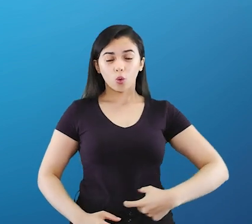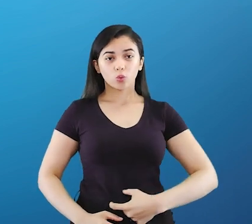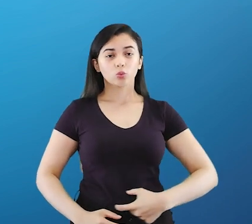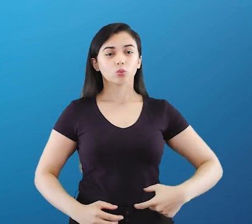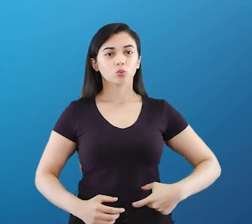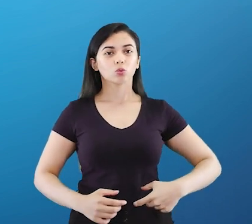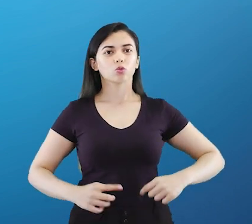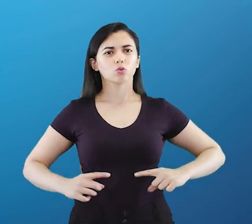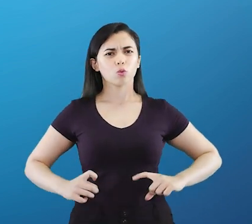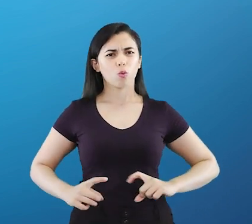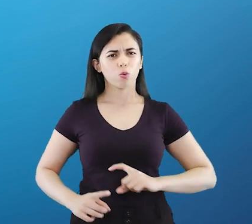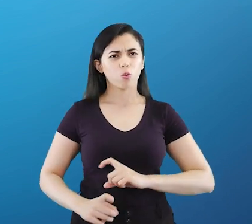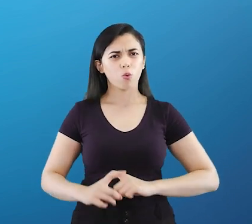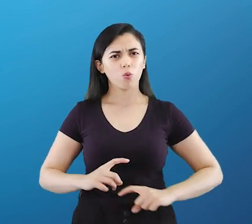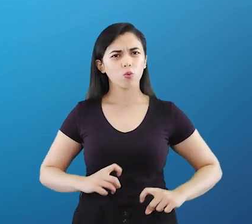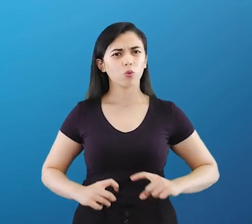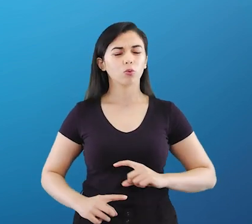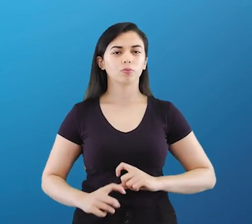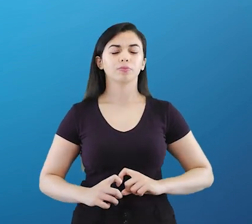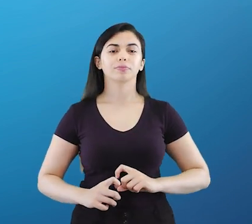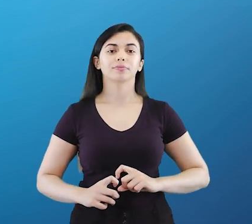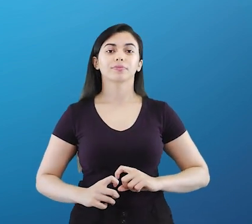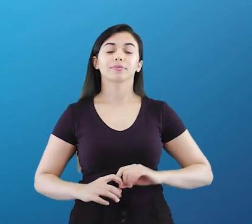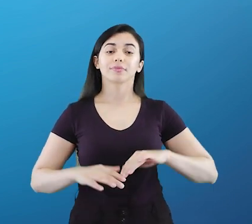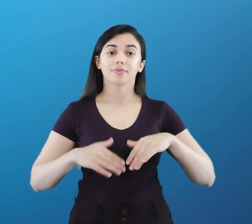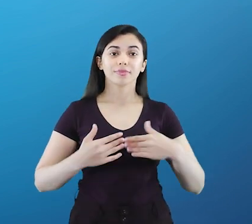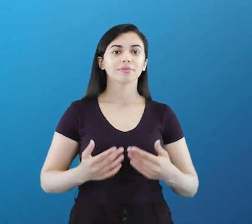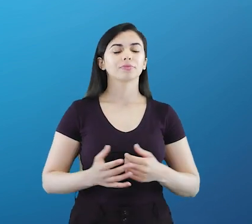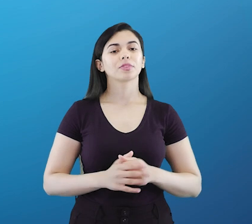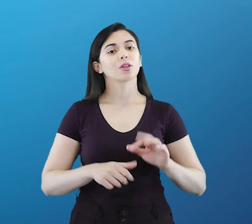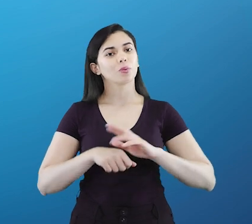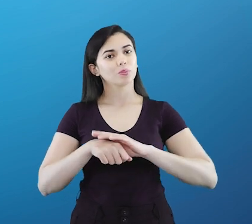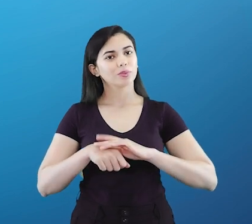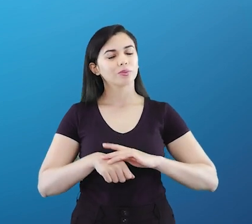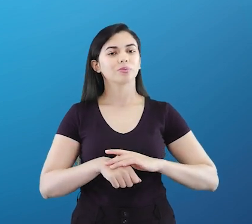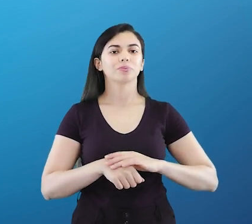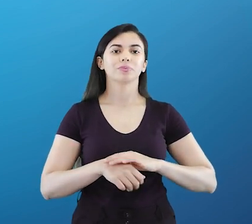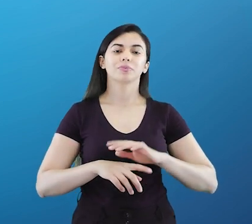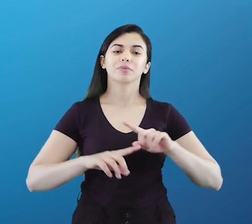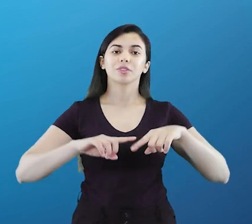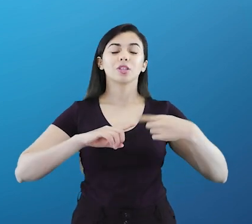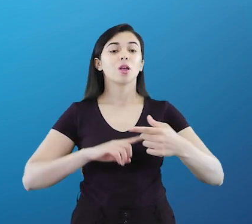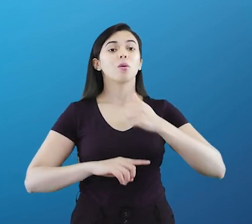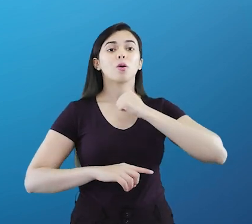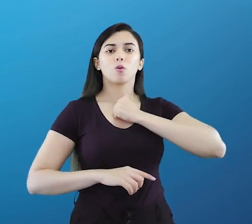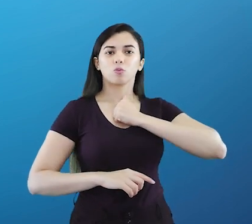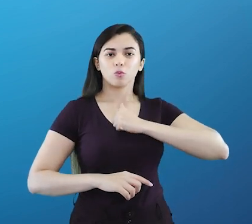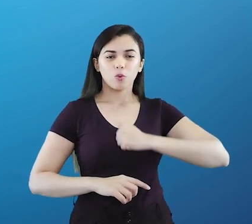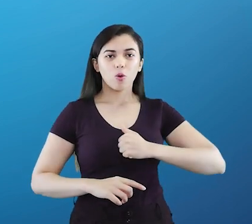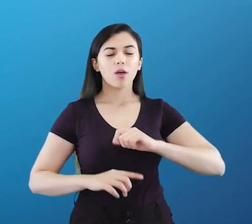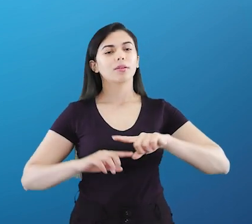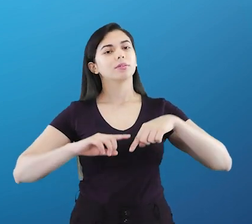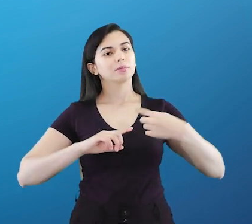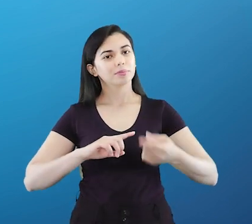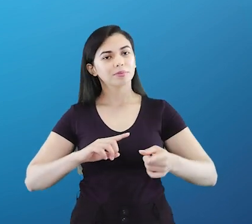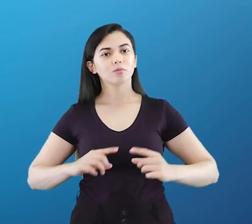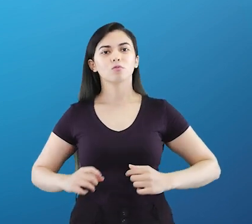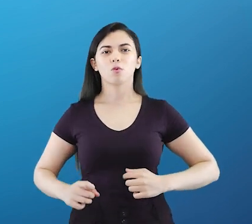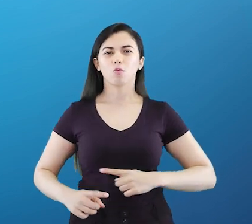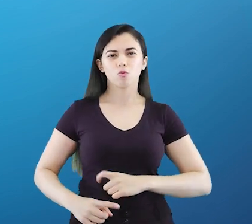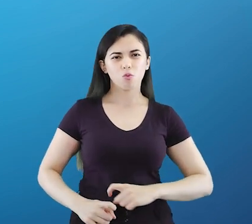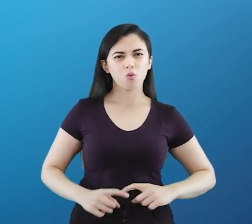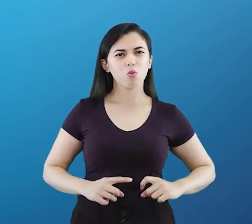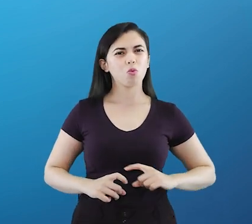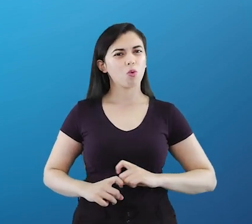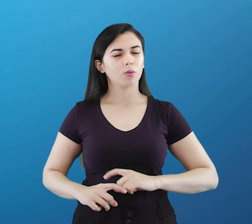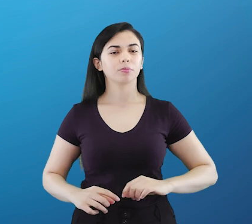adultos copulam, dando origem aos novos ovos, que são provavelmente eliminados novamente por essa pessoa. Então, em regiões onde